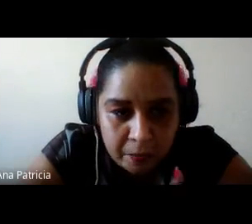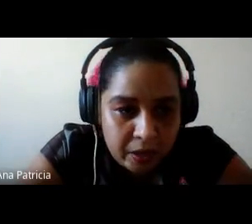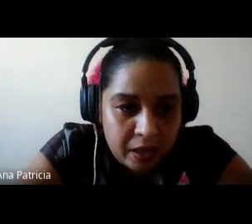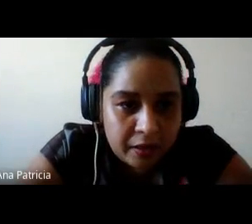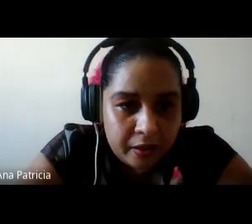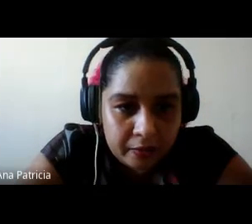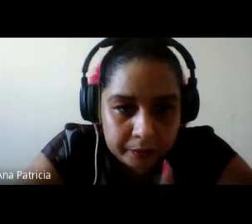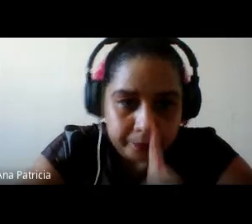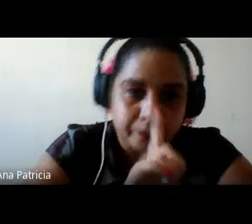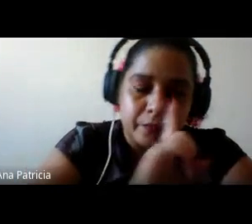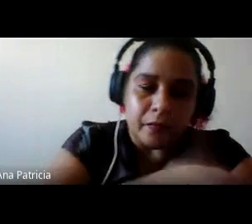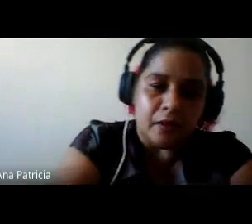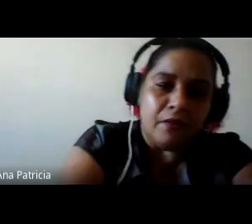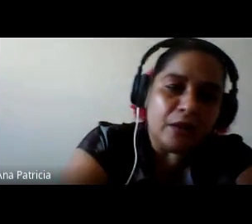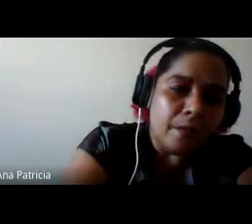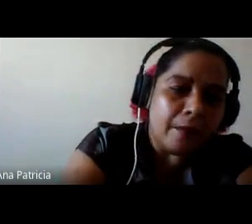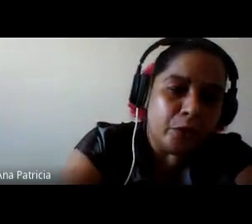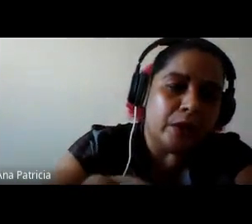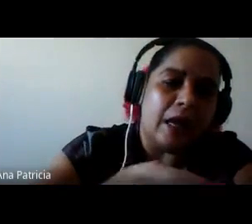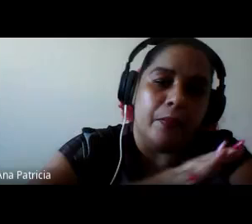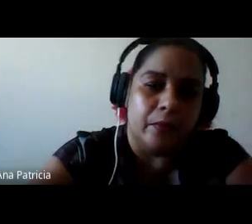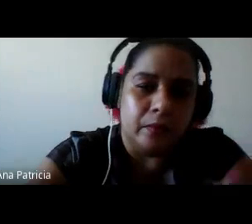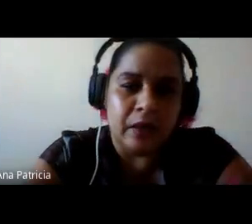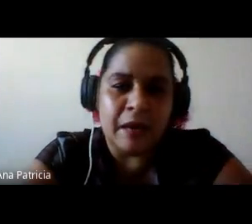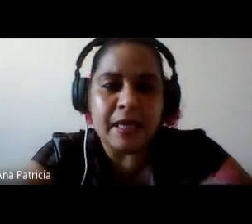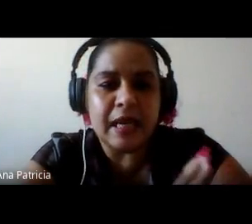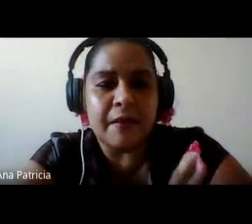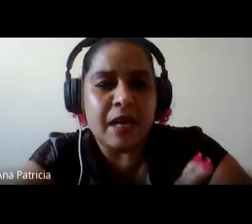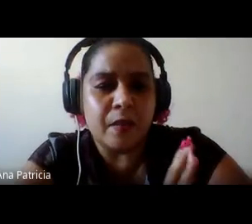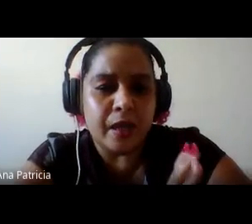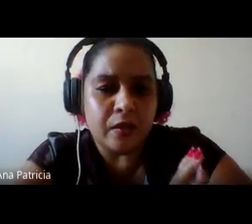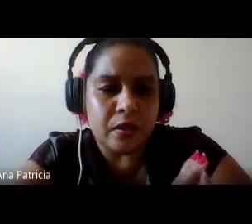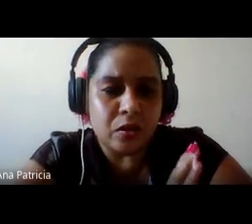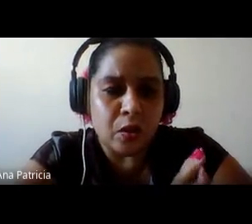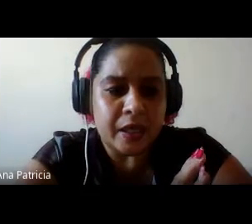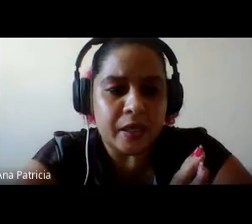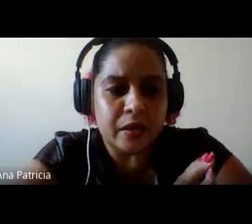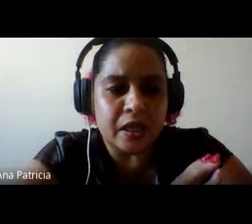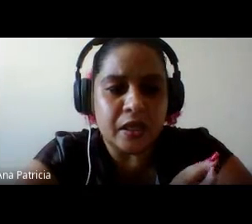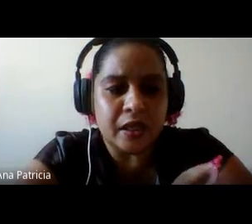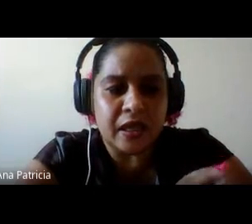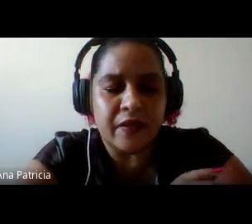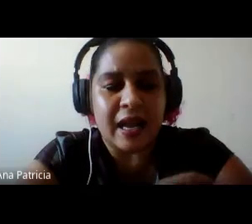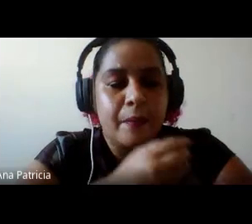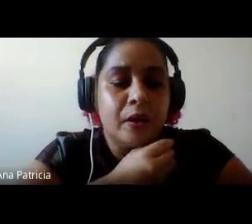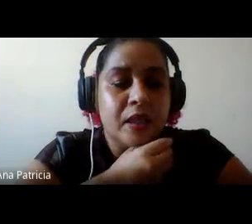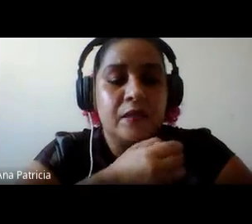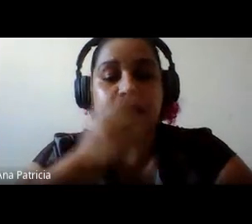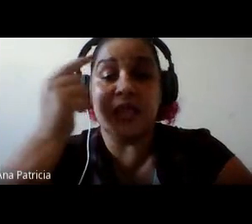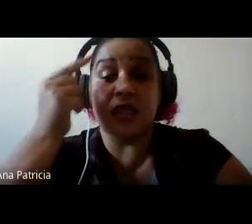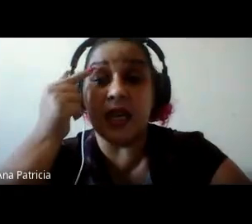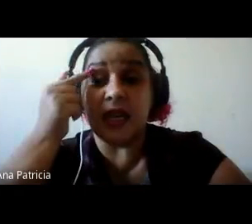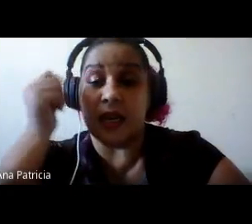daqui, porque vai tomar muito tempo. Né? Mas é mais ou menos sobre isso que a gente tem que falar. A importância